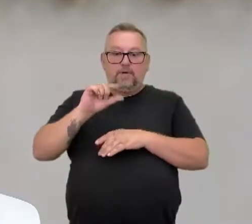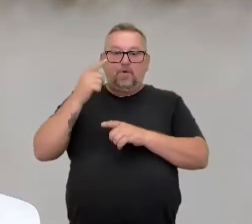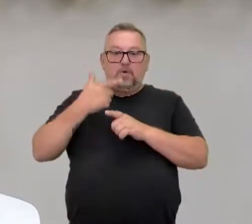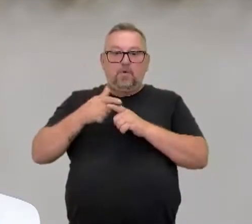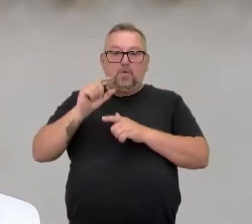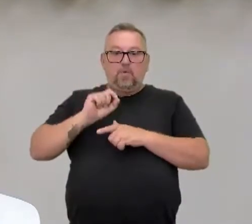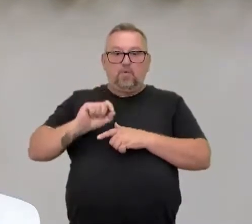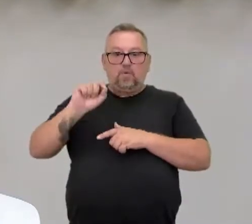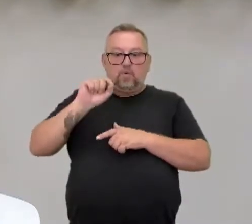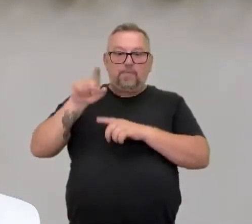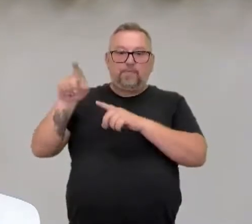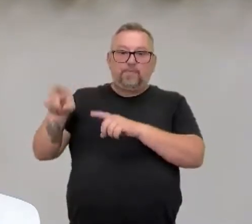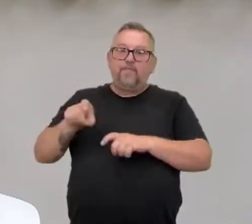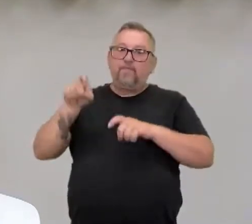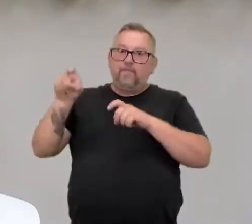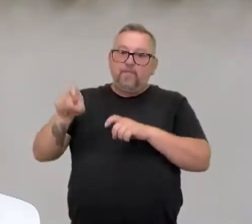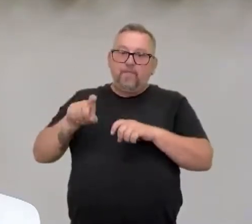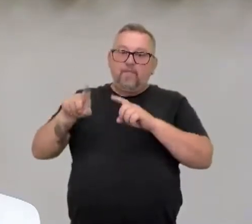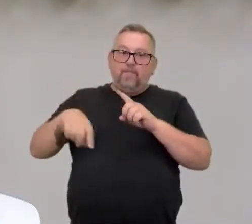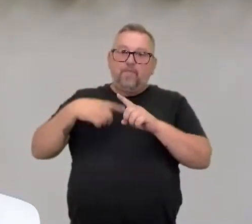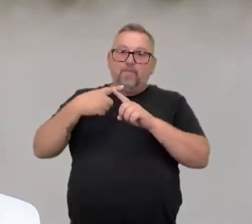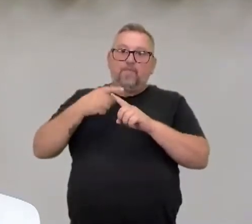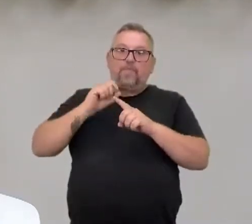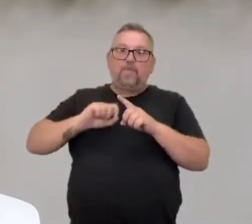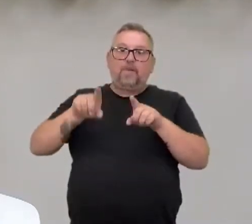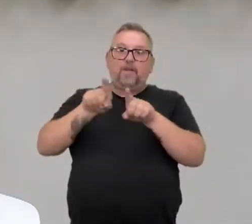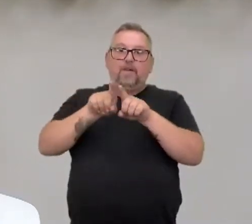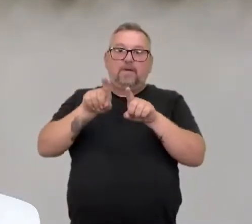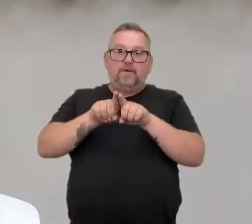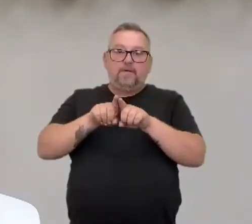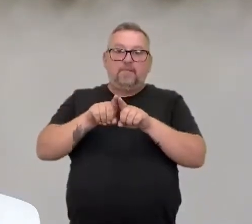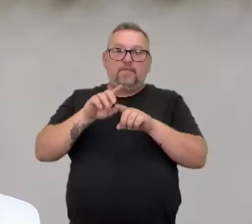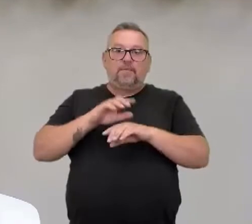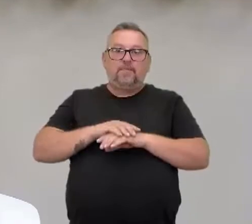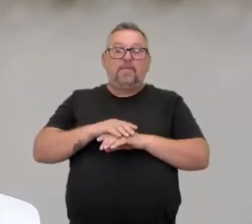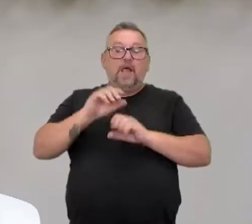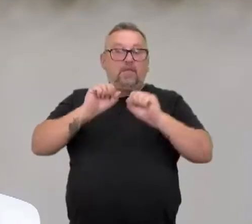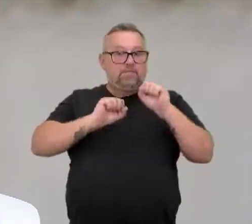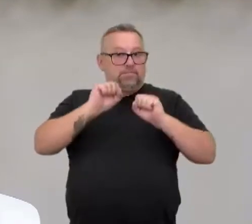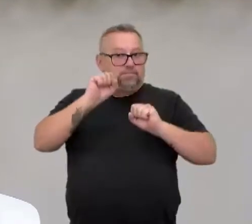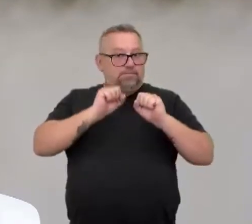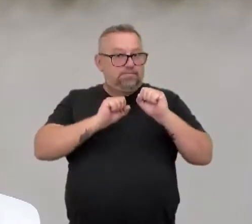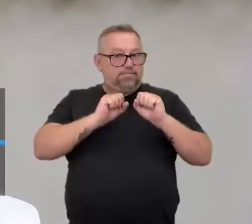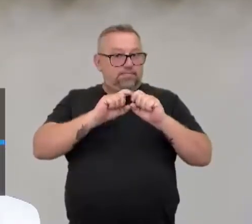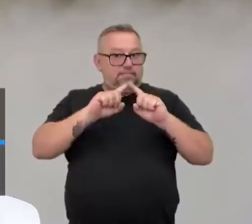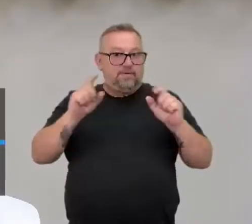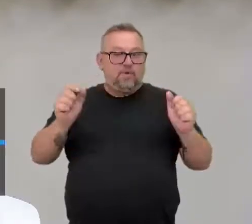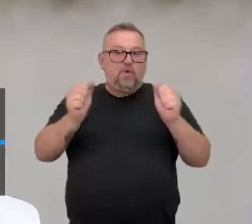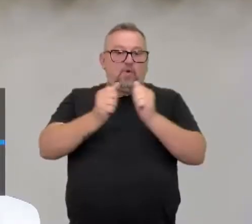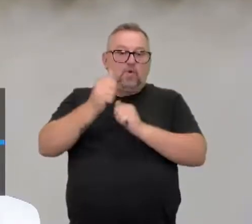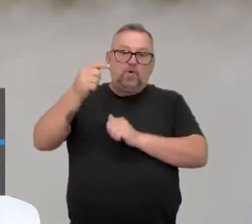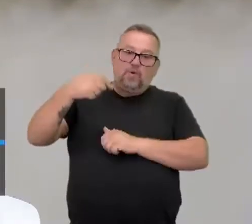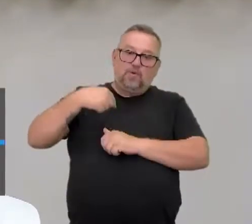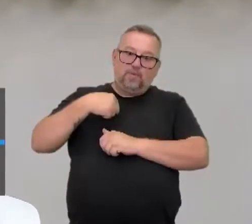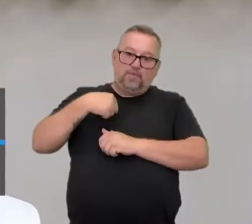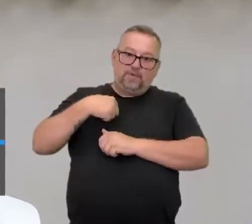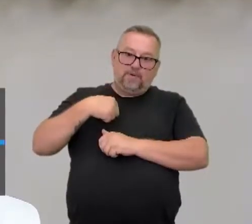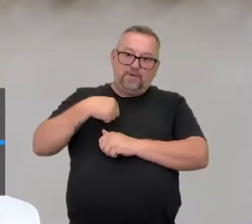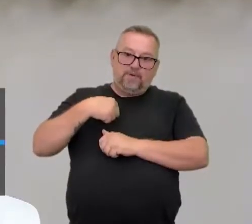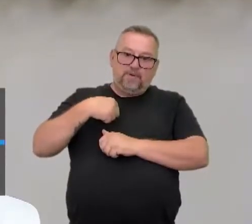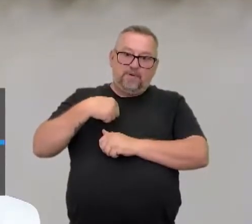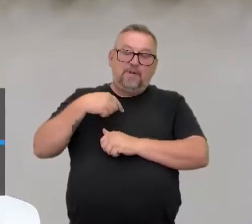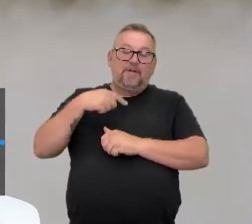da agricultura e um pouquinho mais a respeito também da industrialização. E aí, para me acompanhar, então,